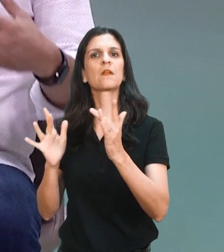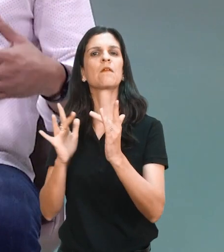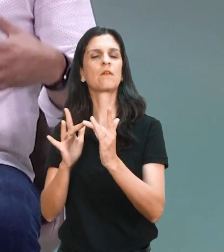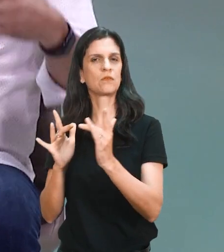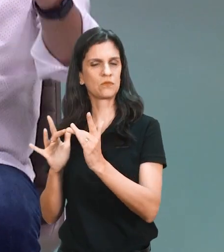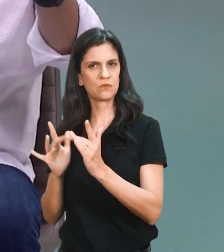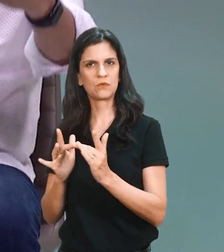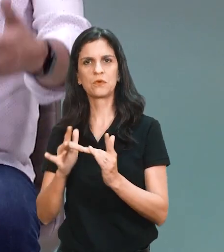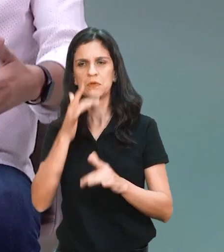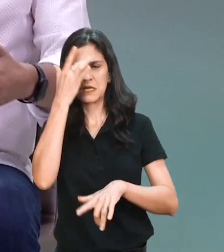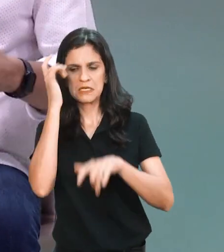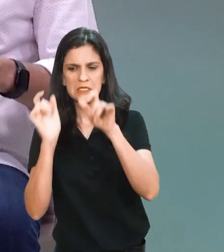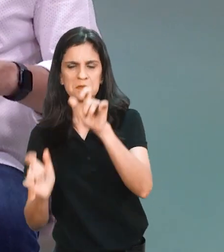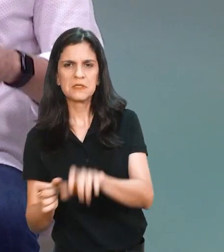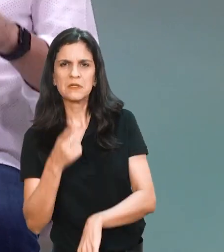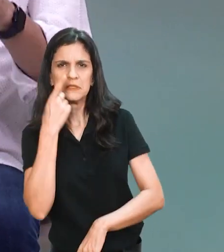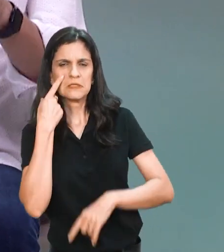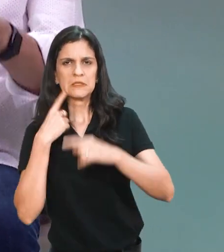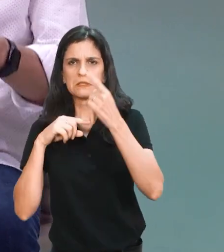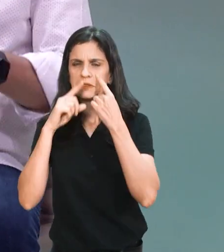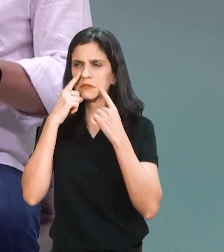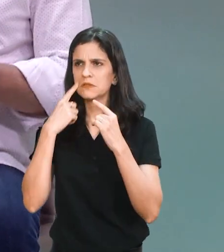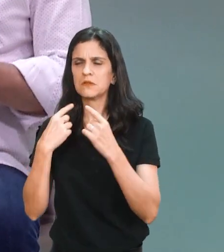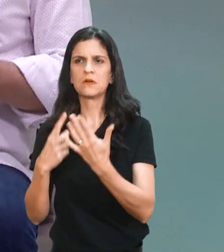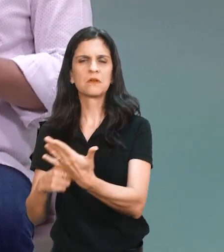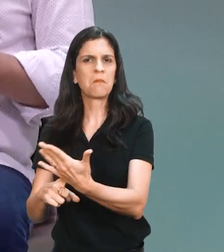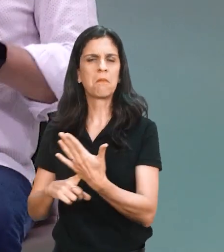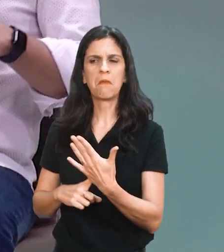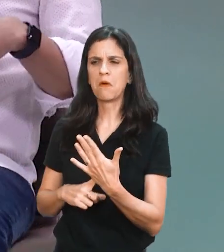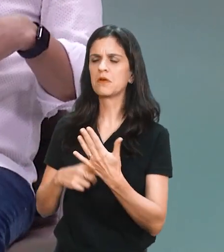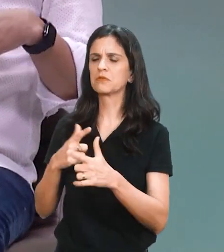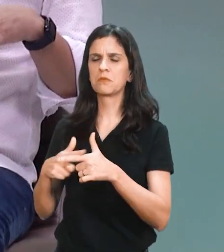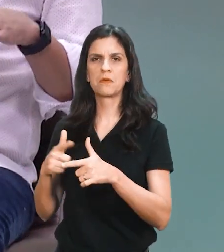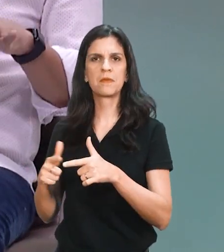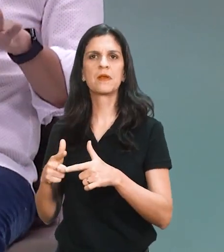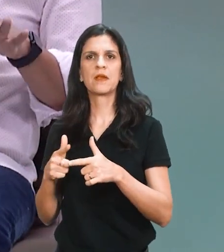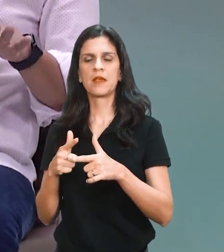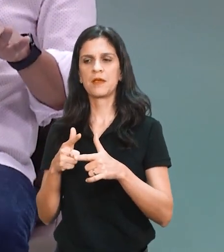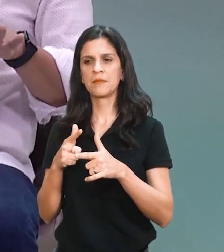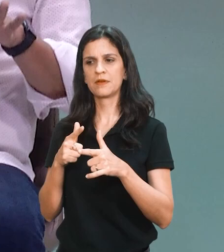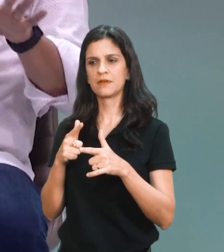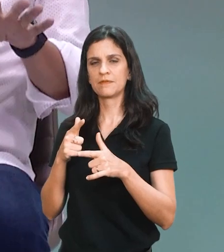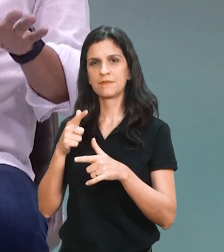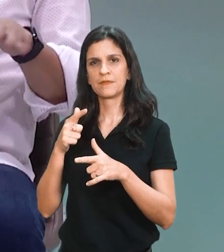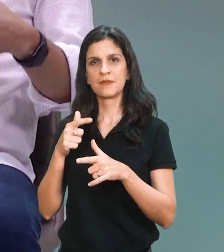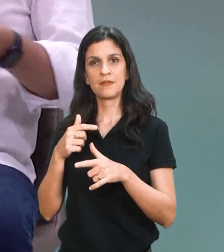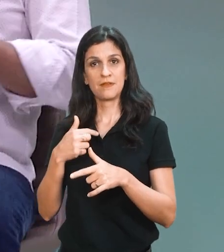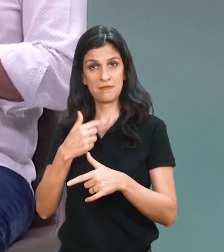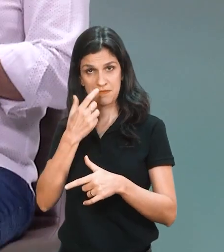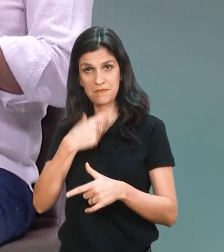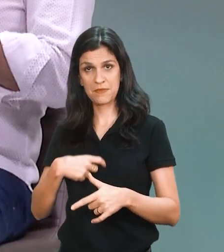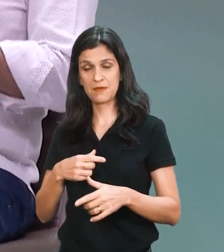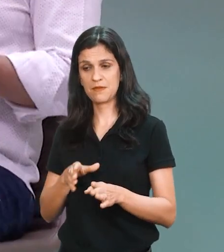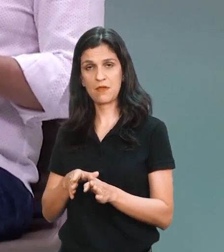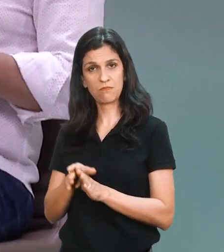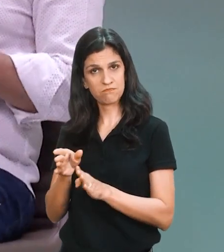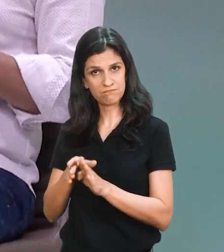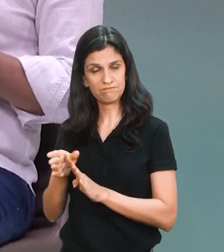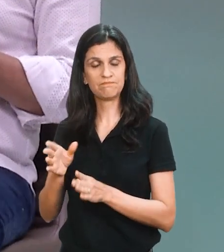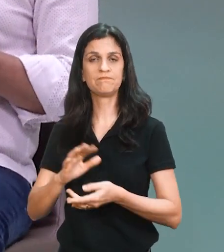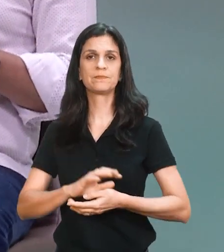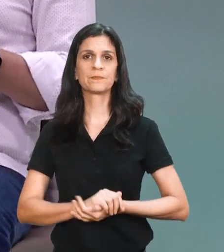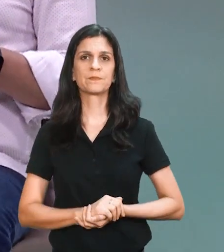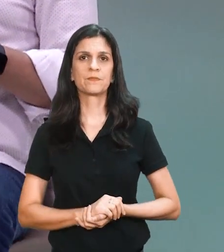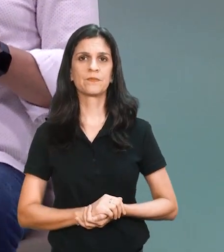pessoas choram, você aconselha, você dá uma direção. Então a gente tem feito um trabalho nesse sentido. E usando, hoje eu